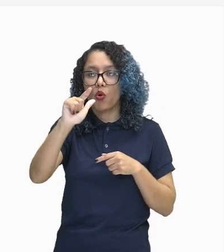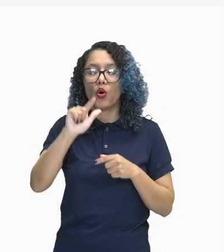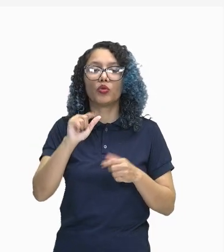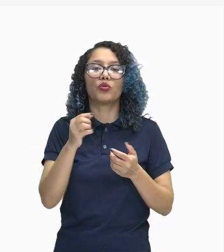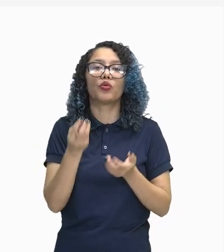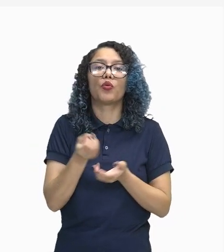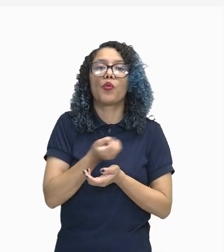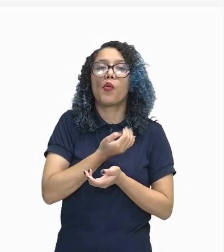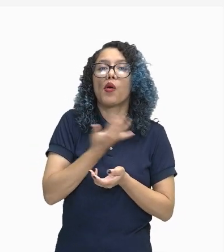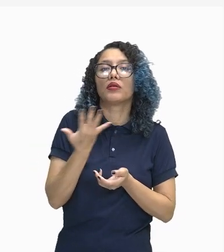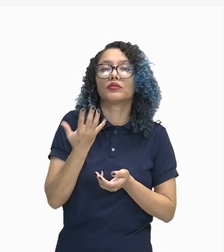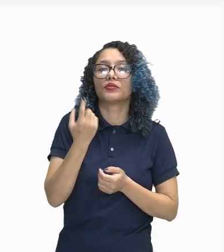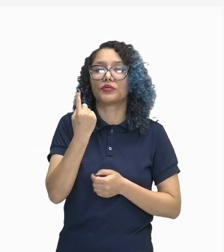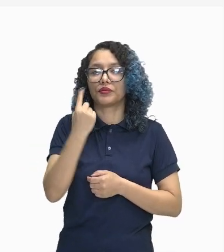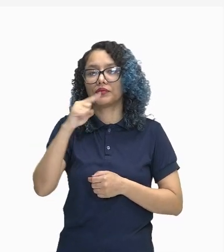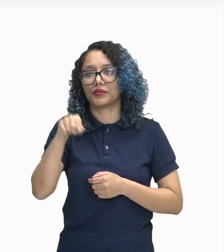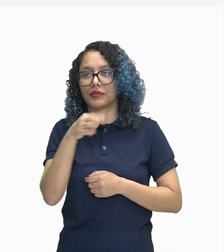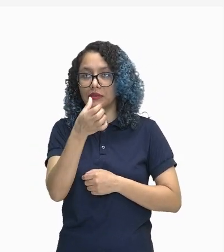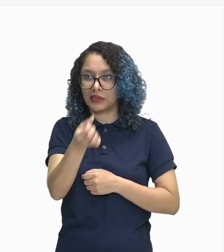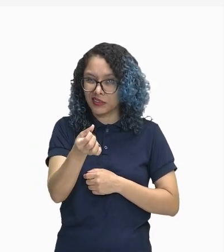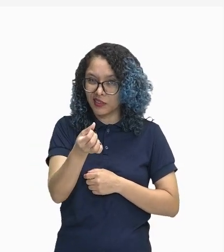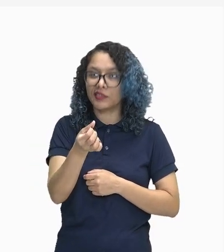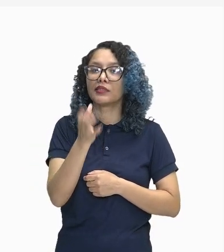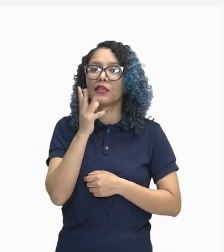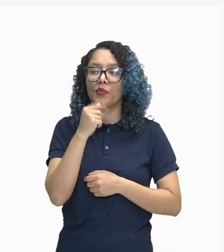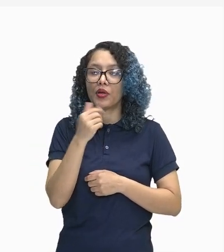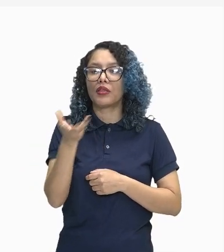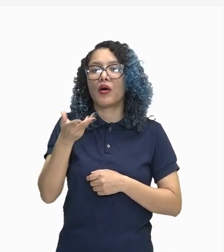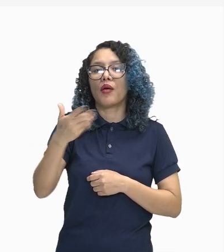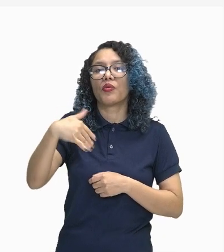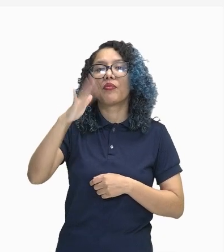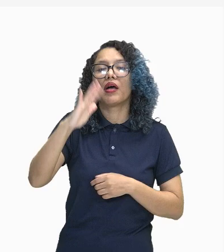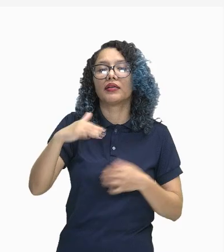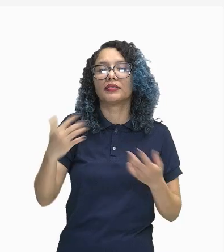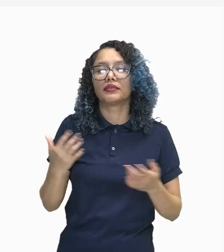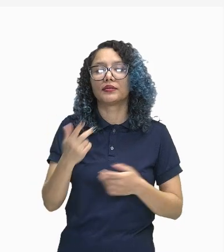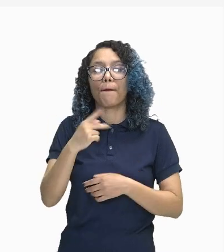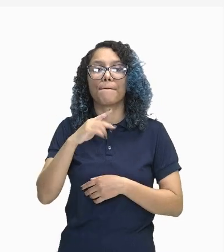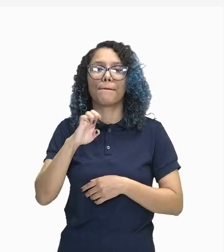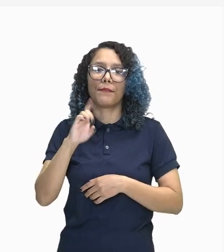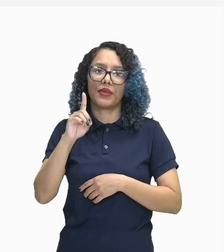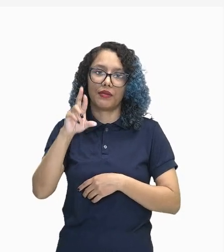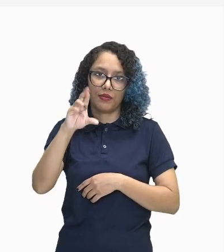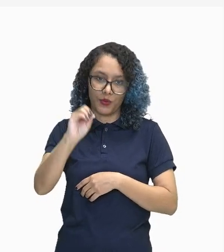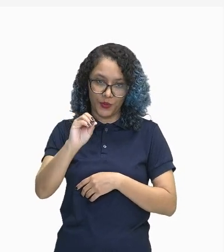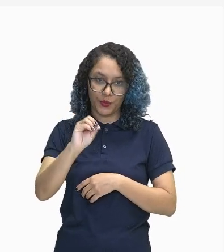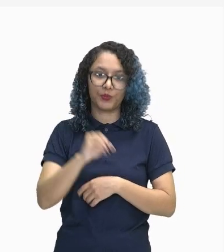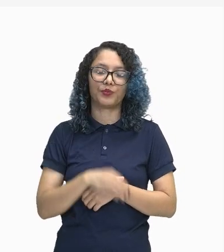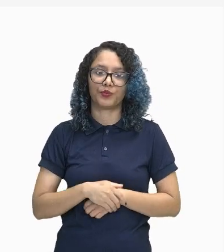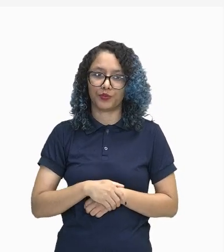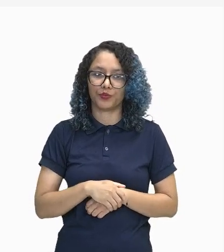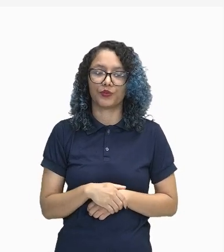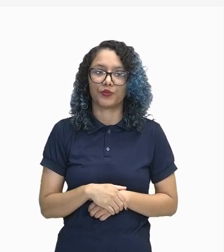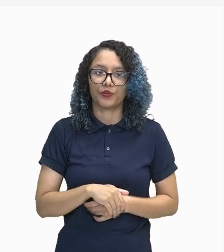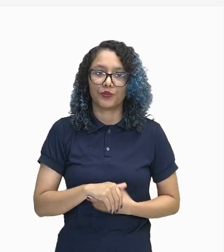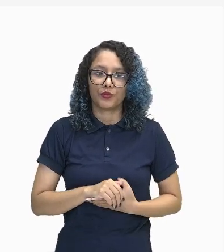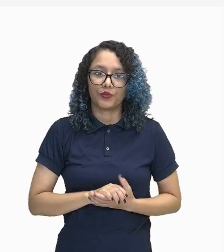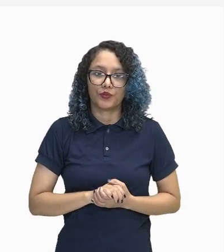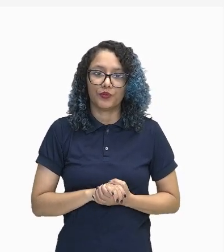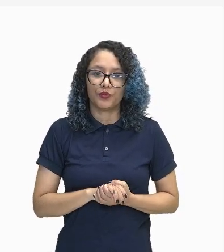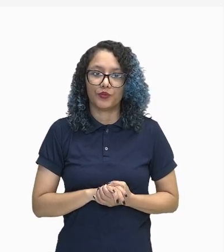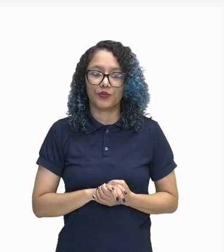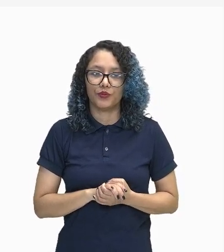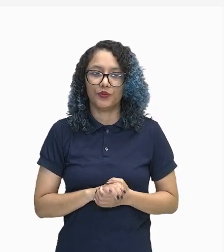leva 1,6 minutos. Então, quem é o mais rápido? É o Pedro. Pedro é o mais rápido,